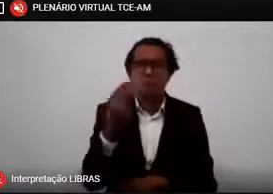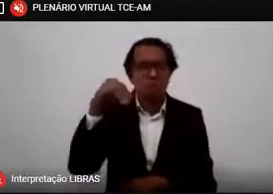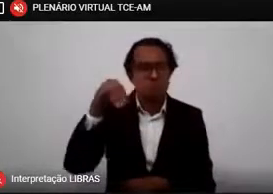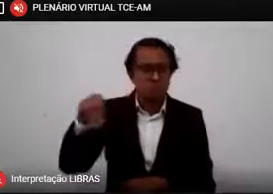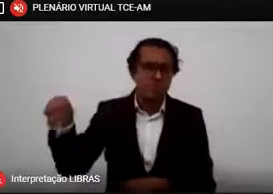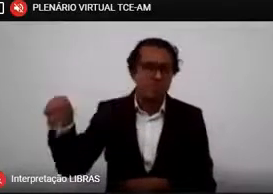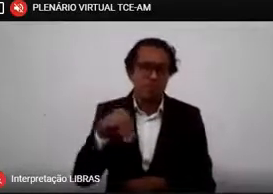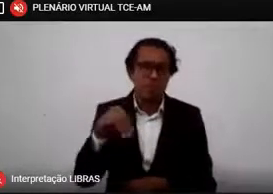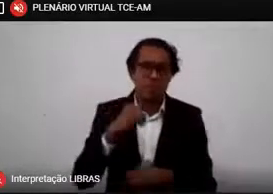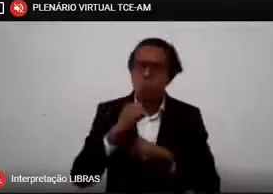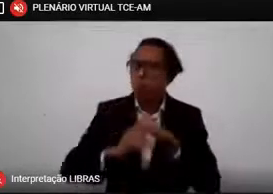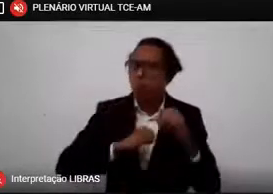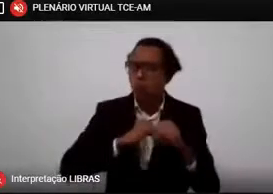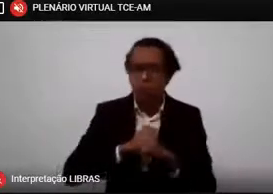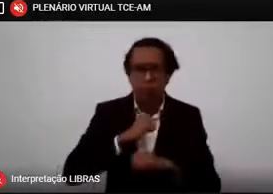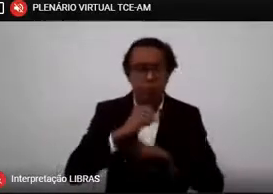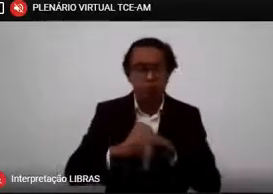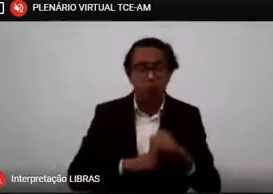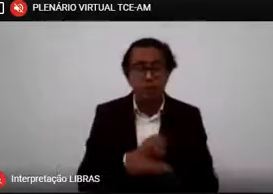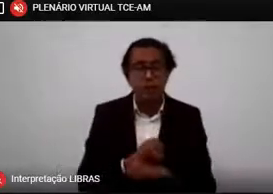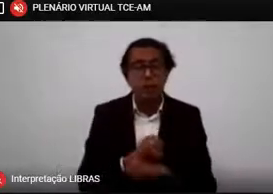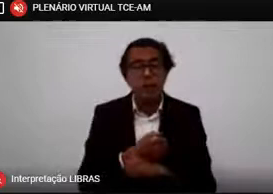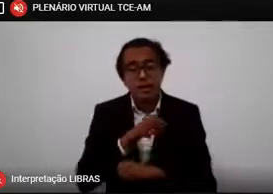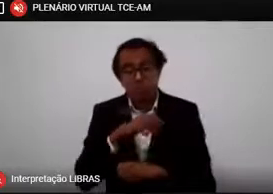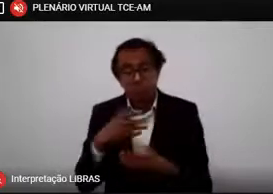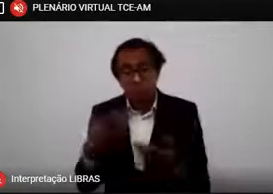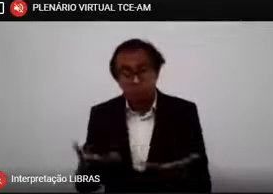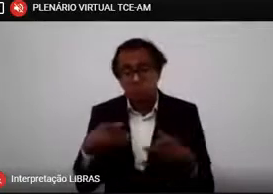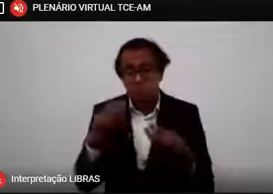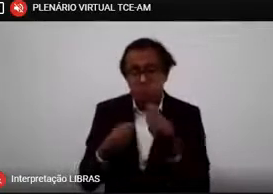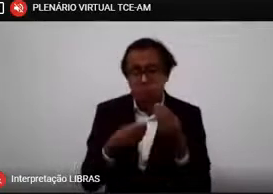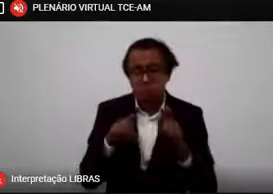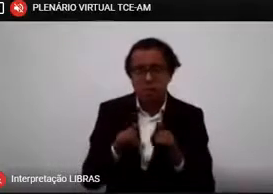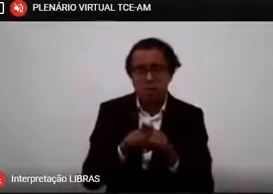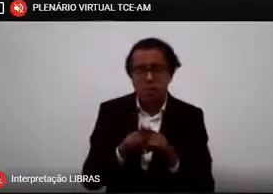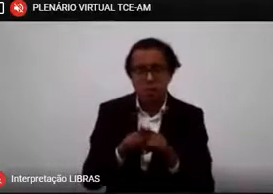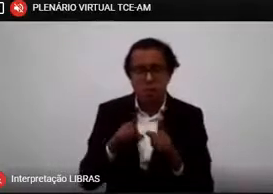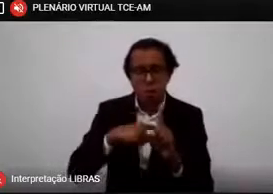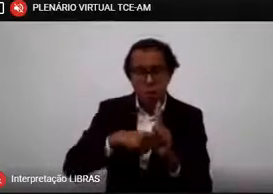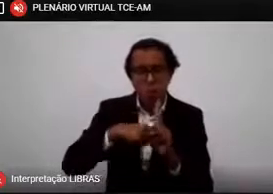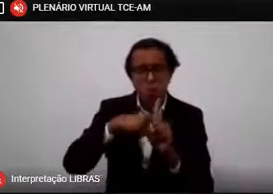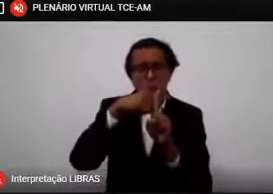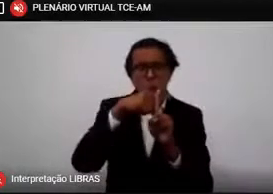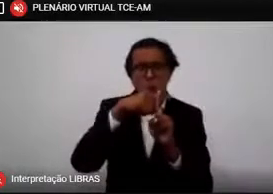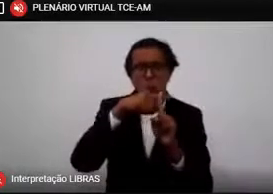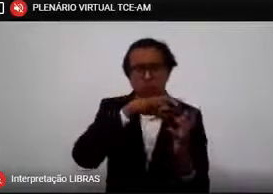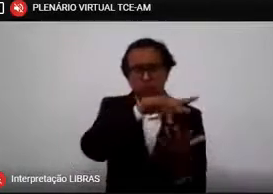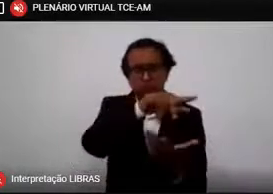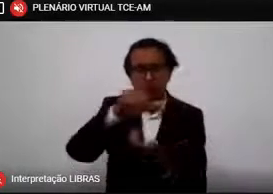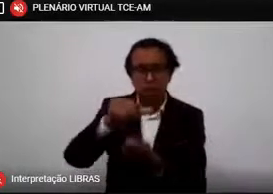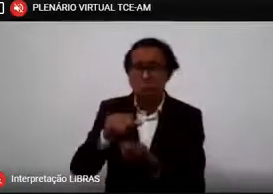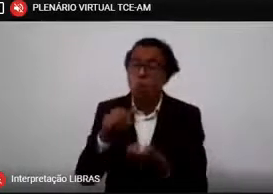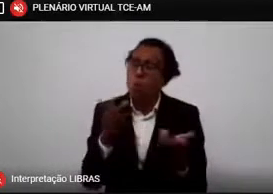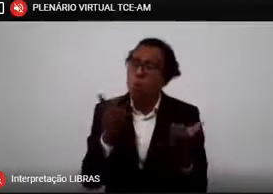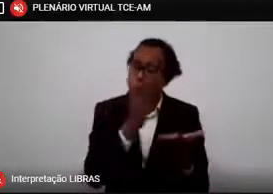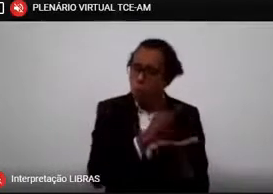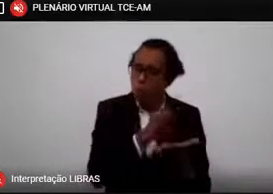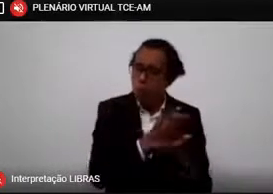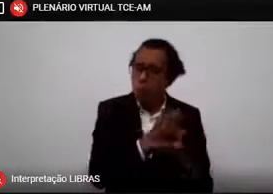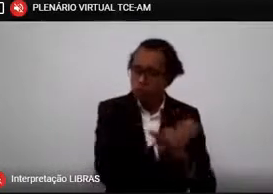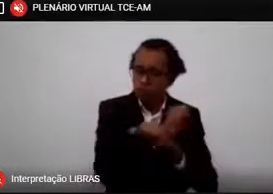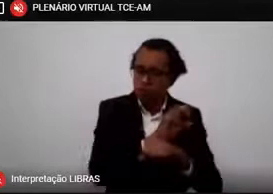E ali, mesmo com aquecimento global, ali haveria condições de manter a floresta, mas nas outras áreas da Amazônia,